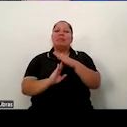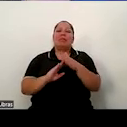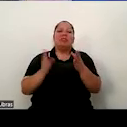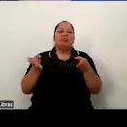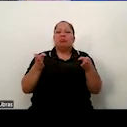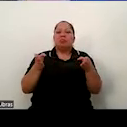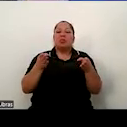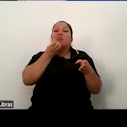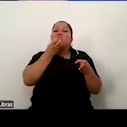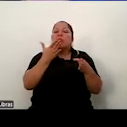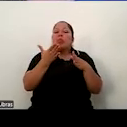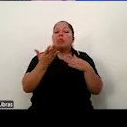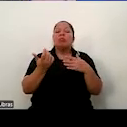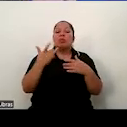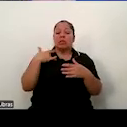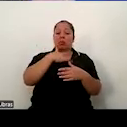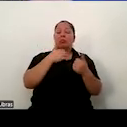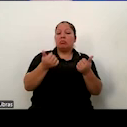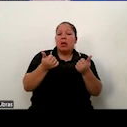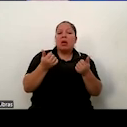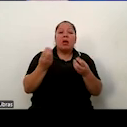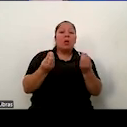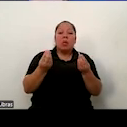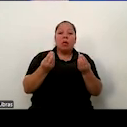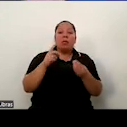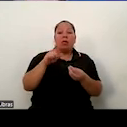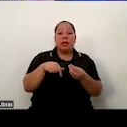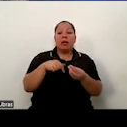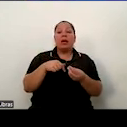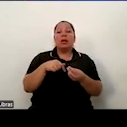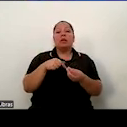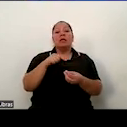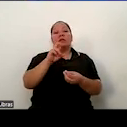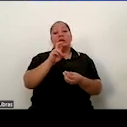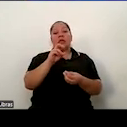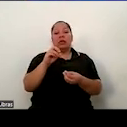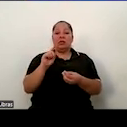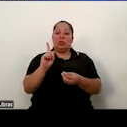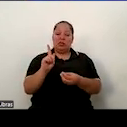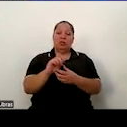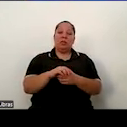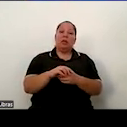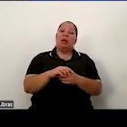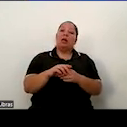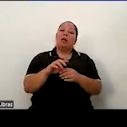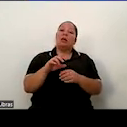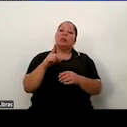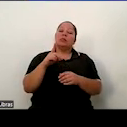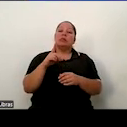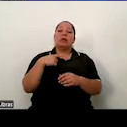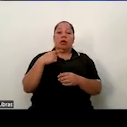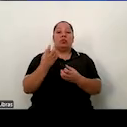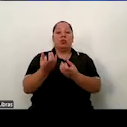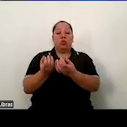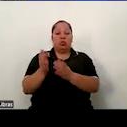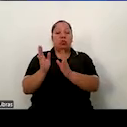equivaleria a meio quilo de carne vermelha cozida ou 700 gramas, que se a gente for pesar, de carne crua, tá? E